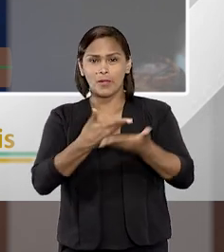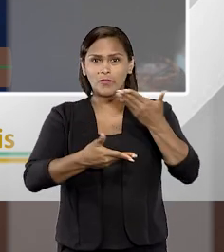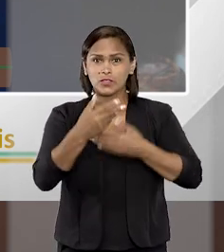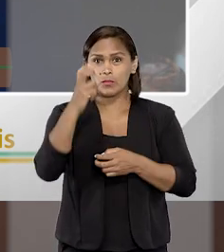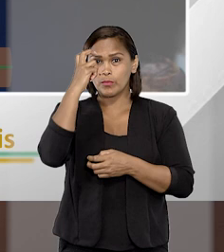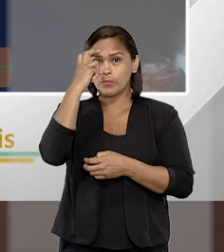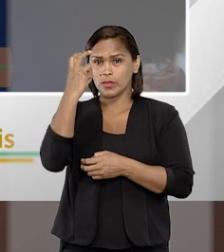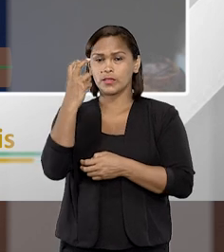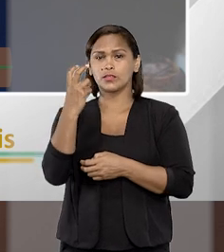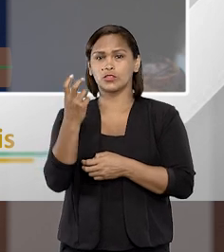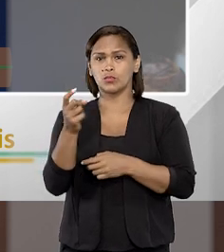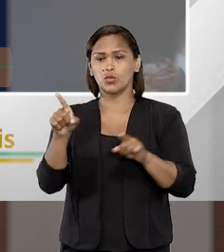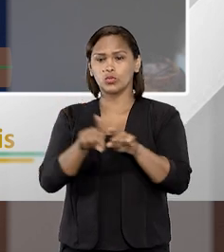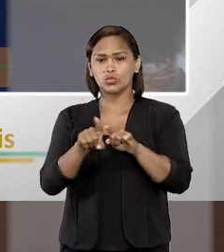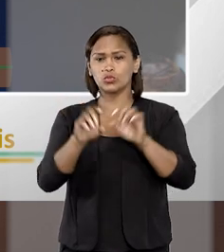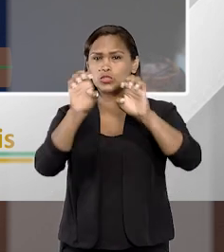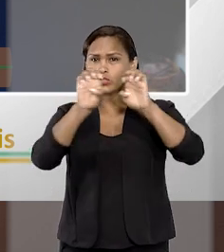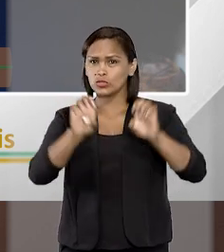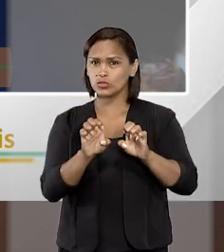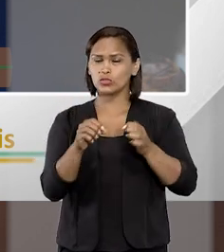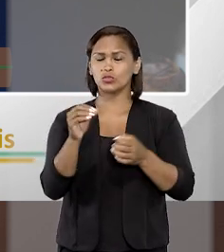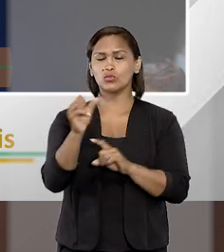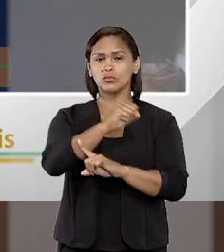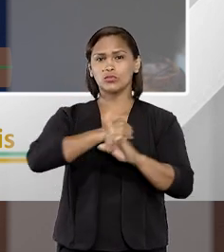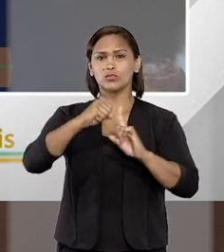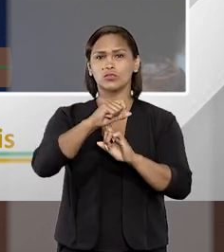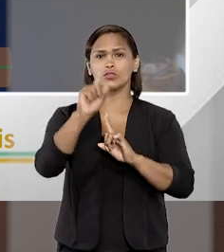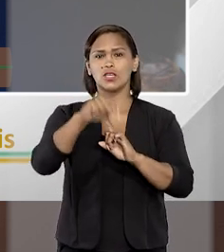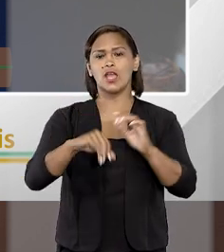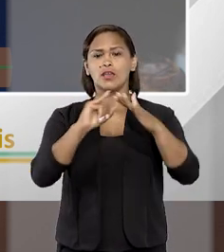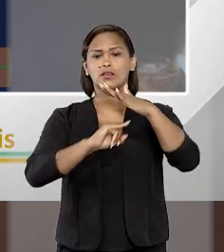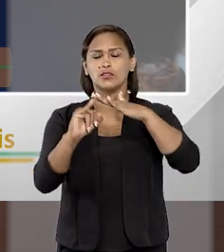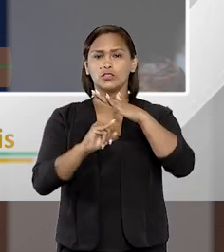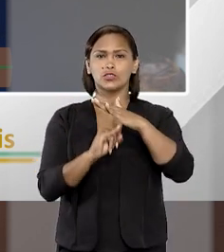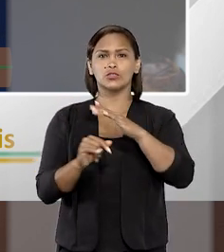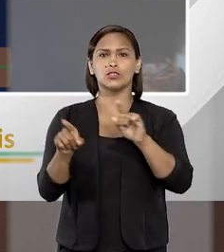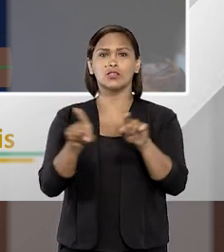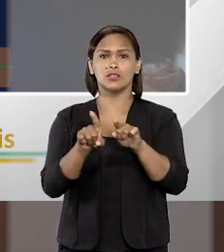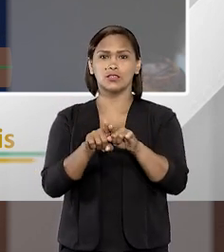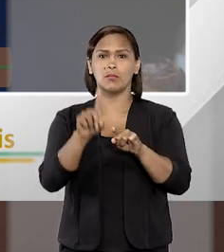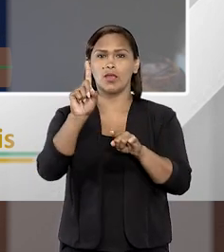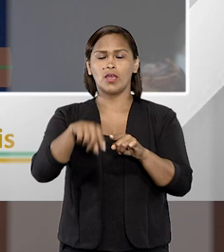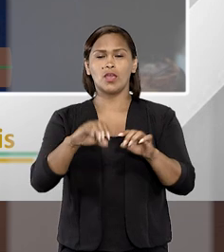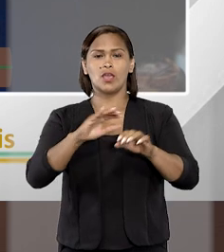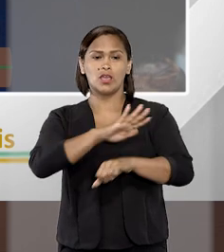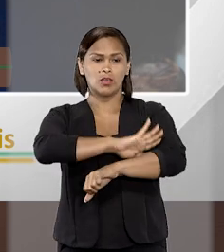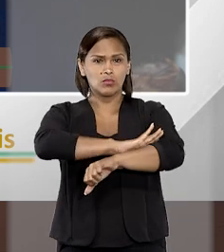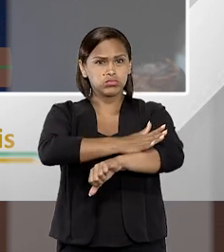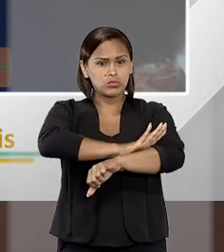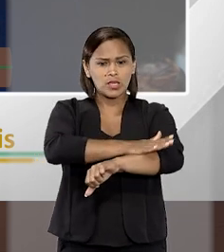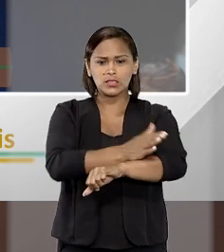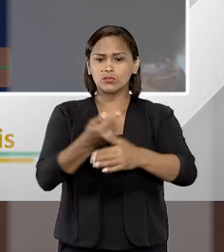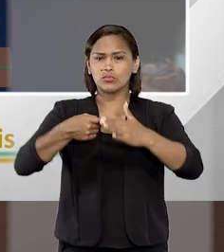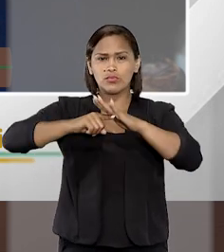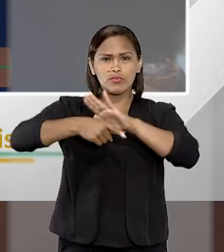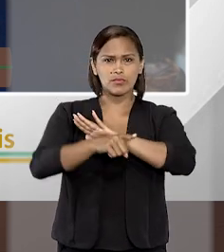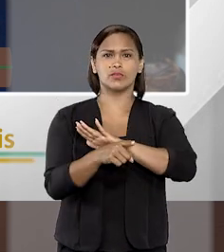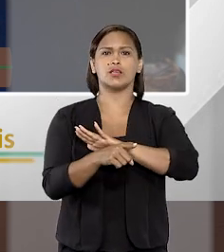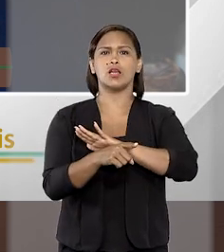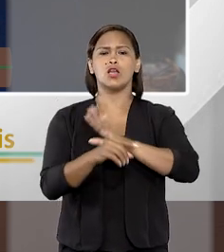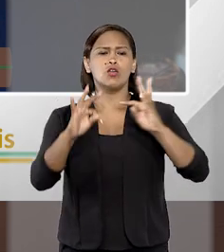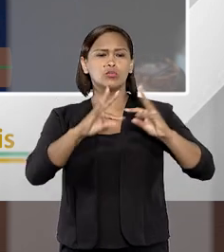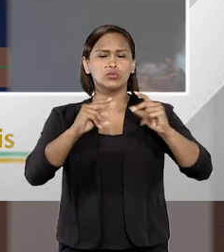parte de uma cultura e de estruturas sociais e institucionais em que o racismo está rasgado